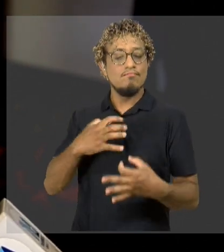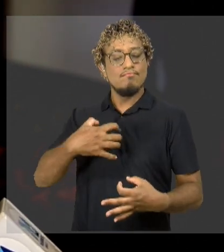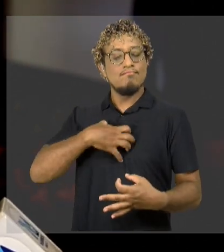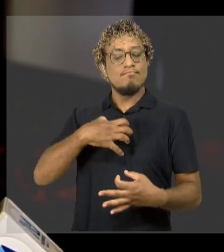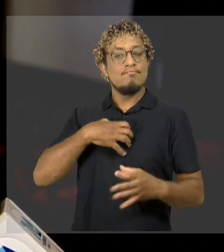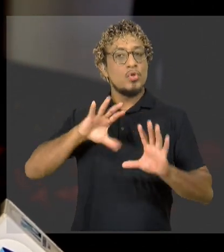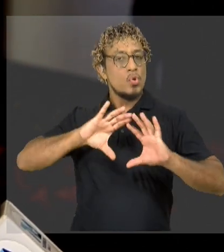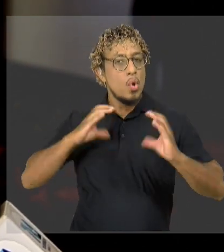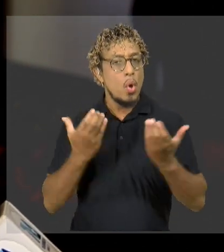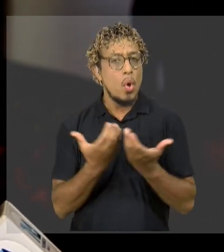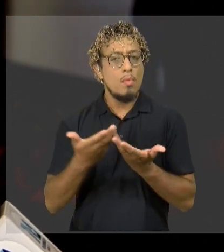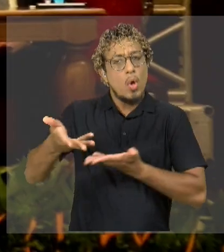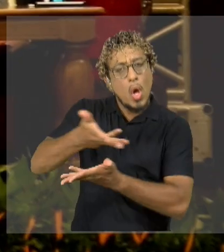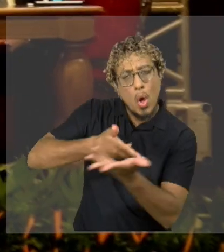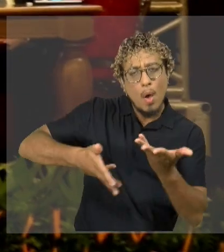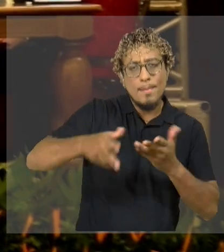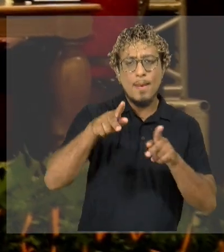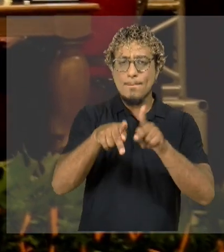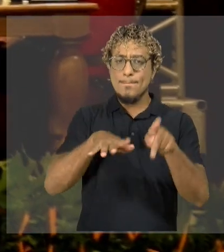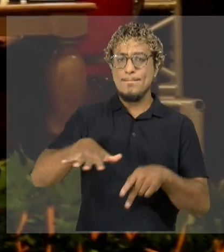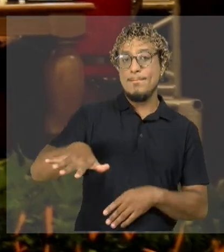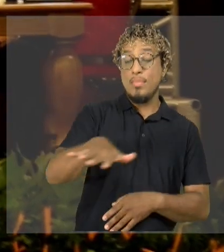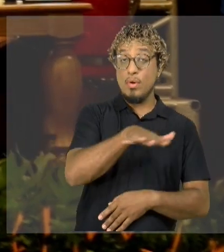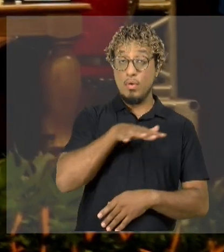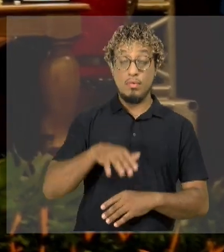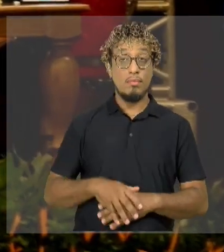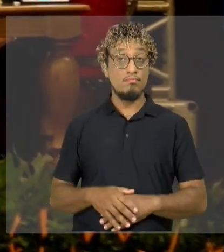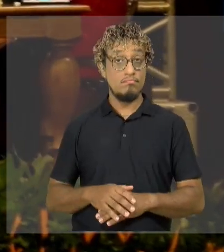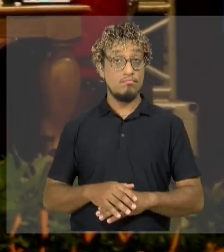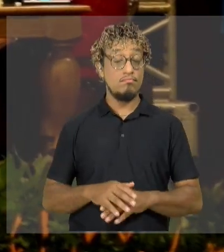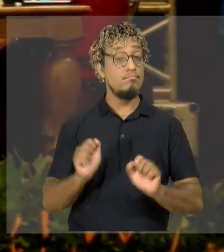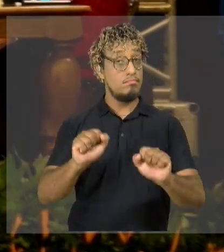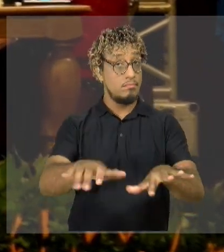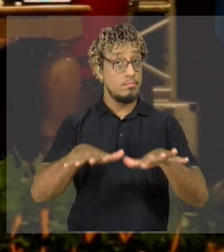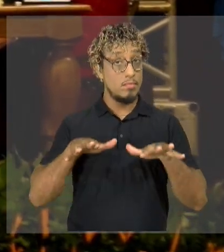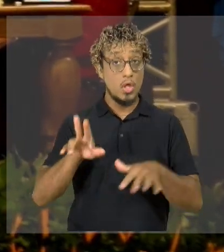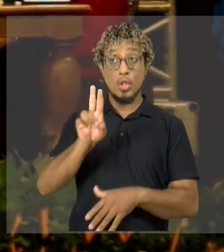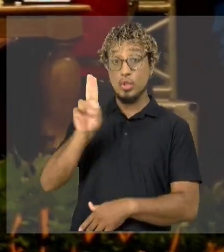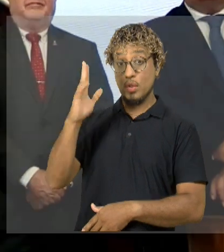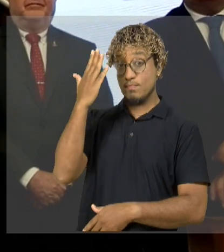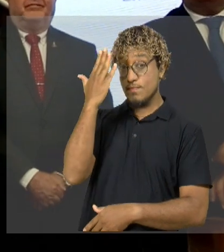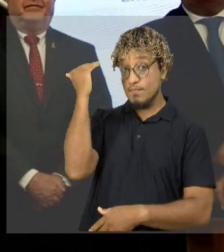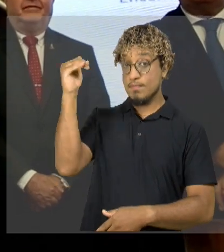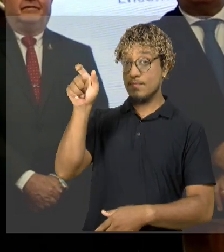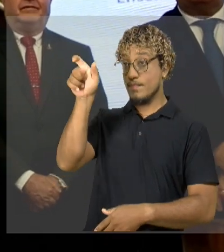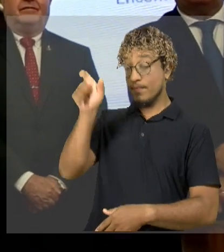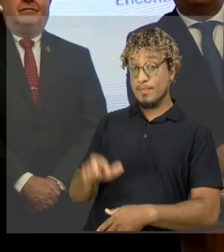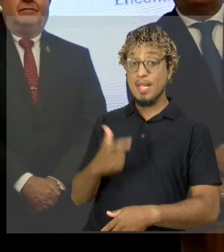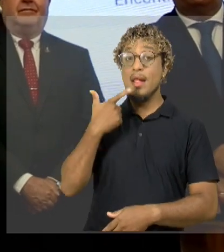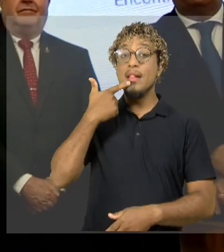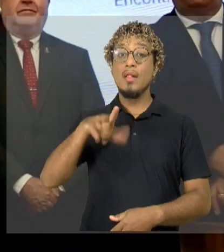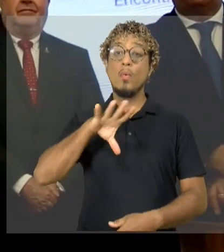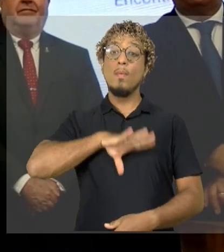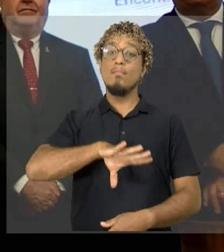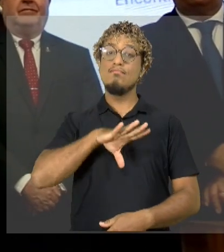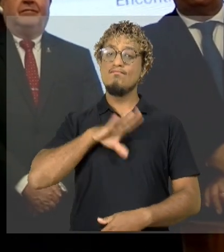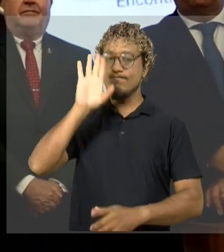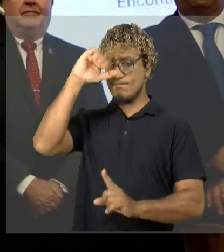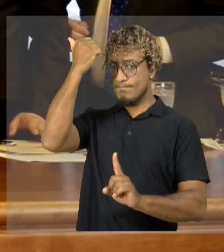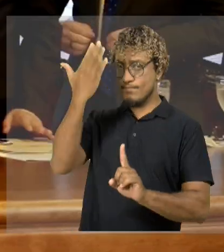de comunidade, de cooperação entre esses povos. Durante a cerimônia, grandes nomes da literatura em língua portuguesa